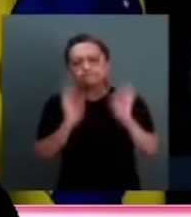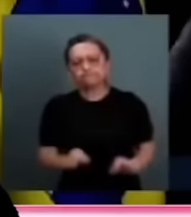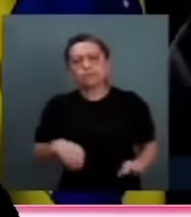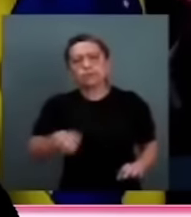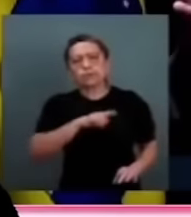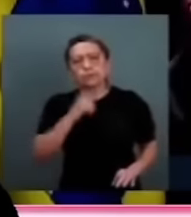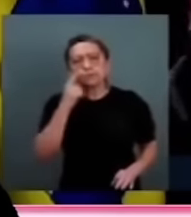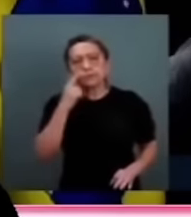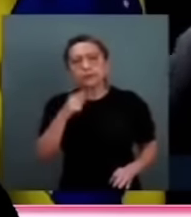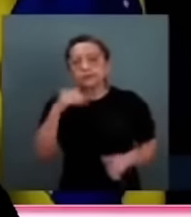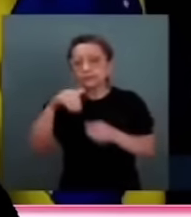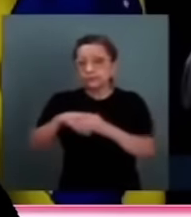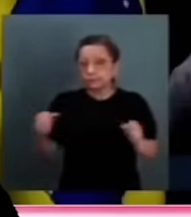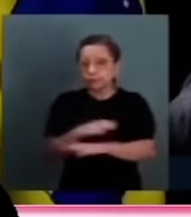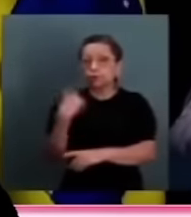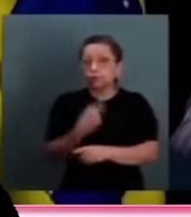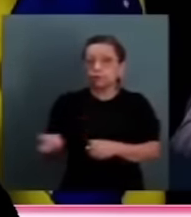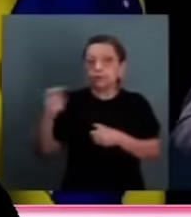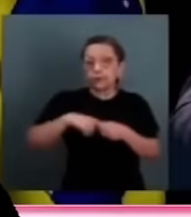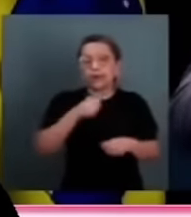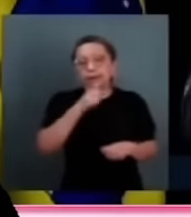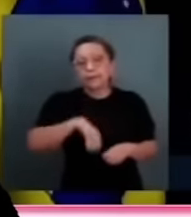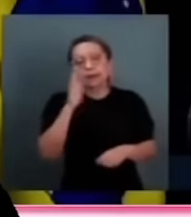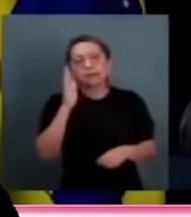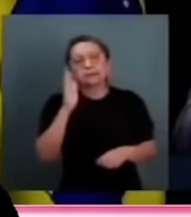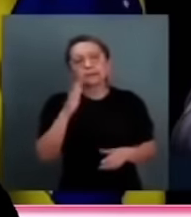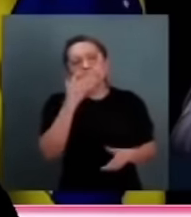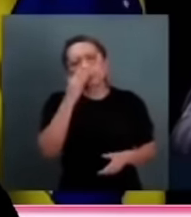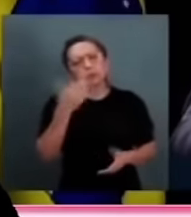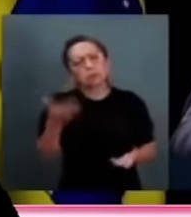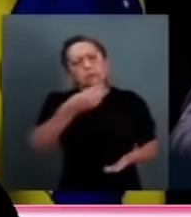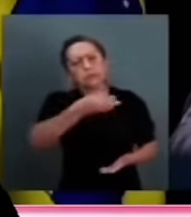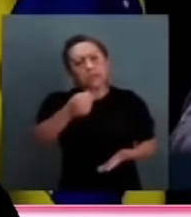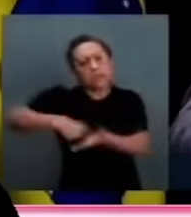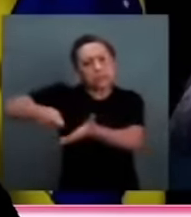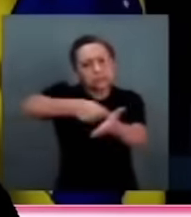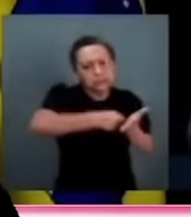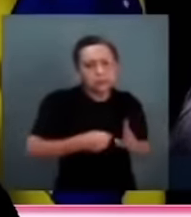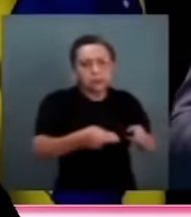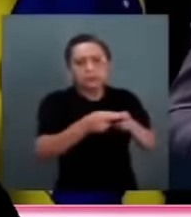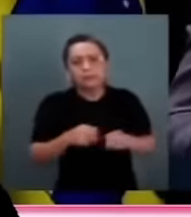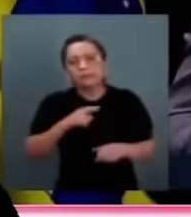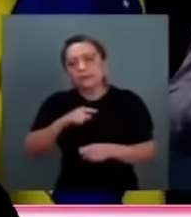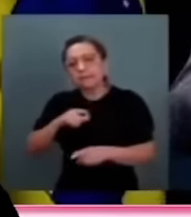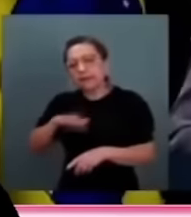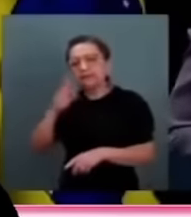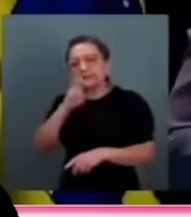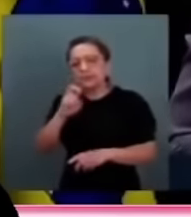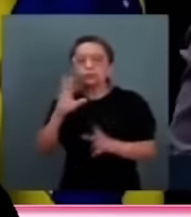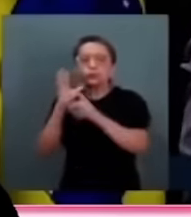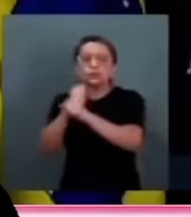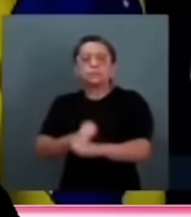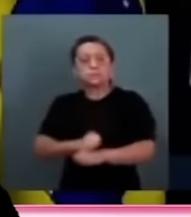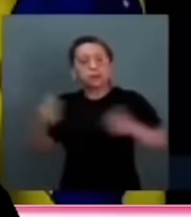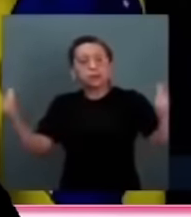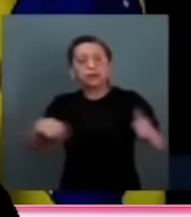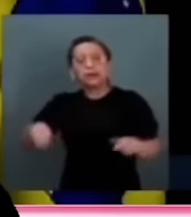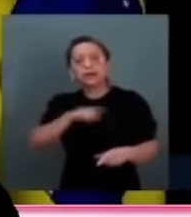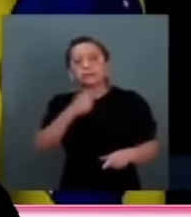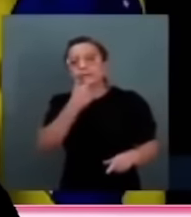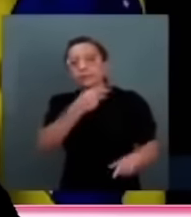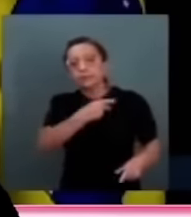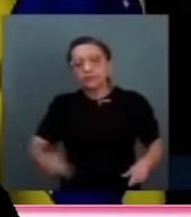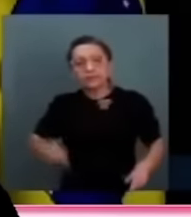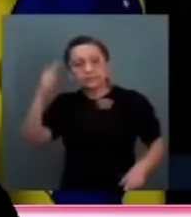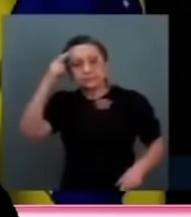que passando as eleições aqui a gente vai conseguir Ainda mais se eu não me engano tá com 36 assinaturas por requerimento vamos ter mais cinco pra gente ser a maioria para que o presidente